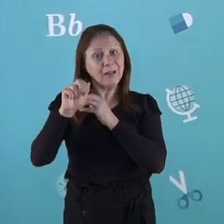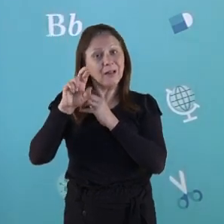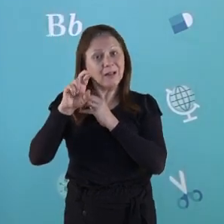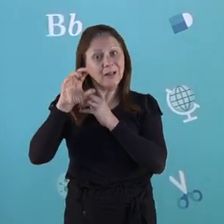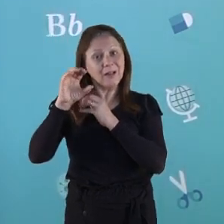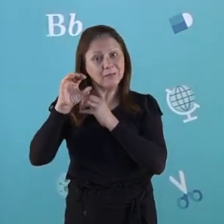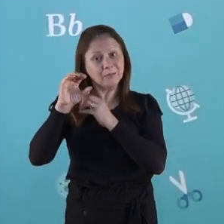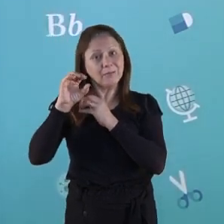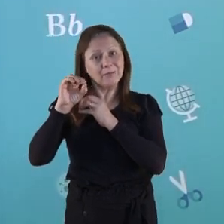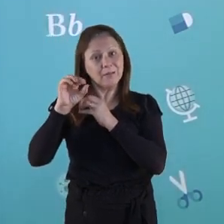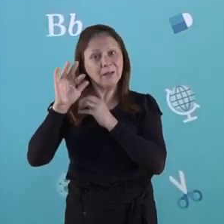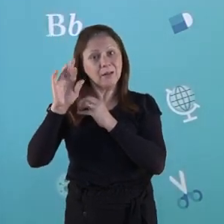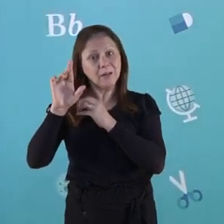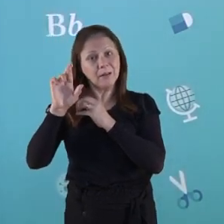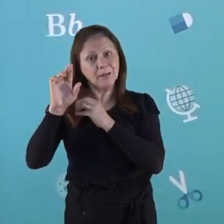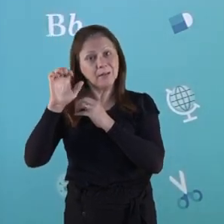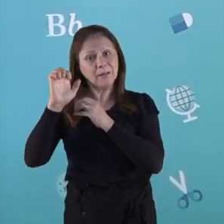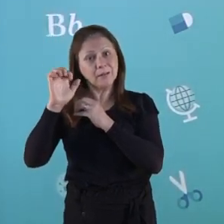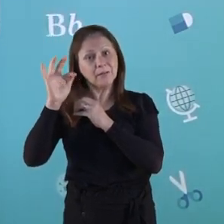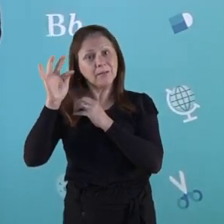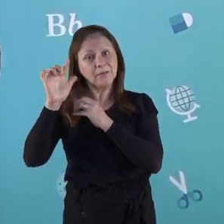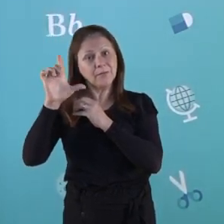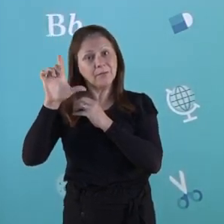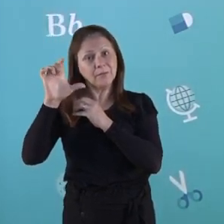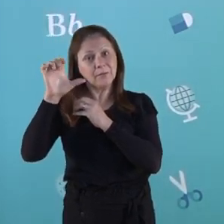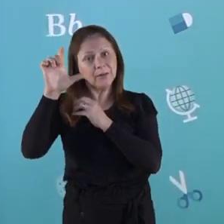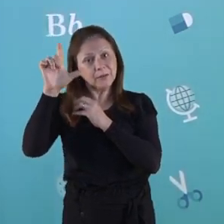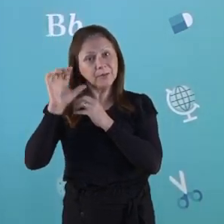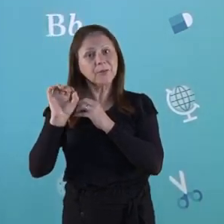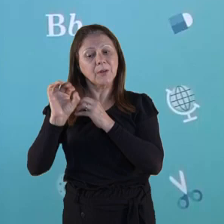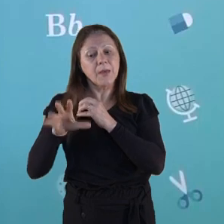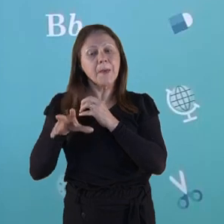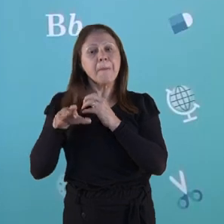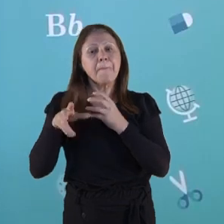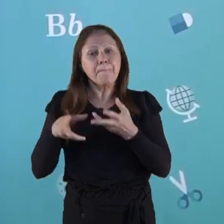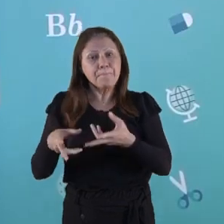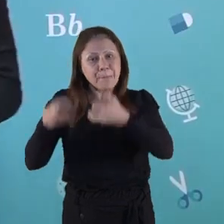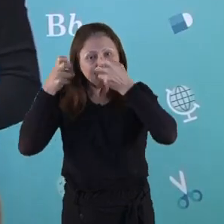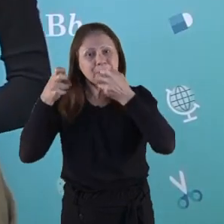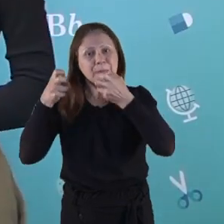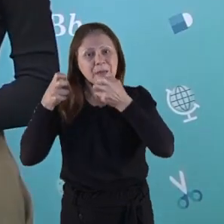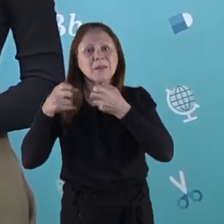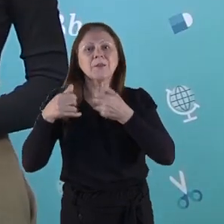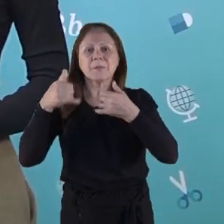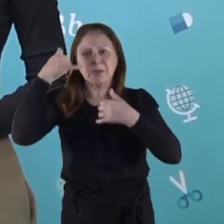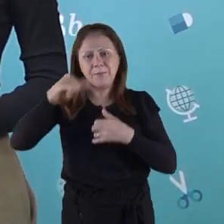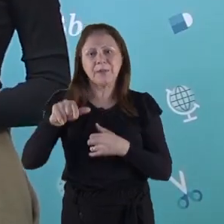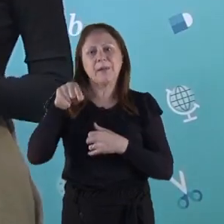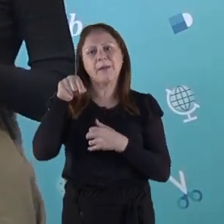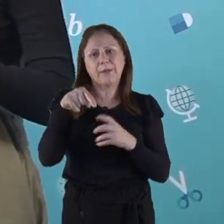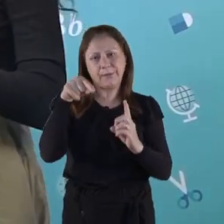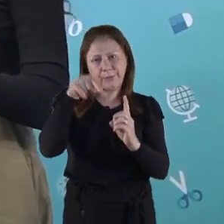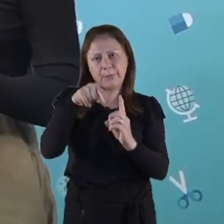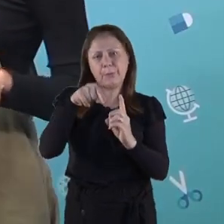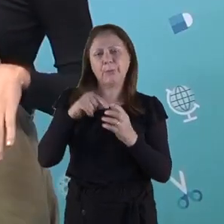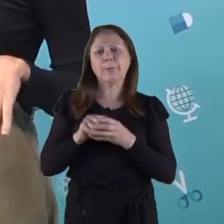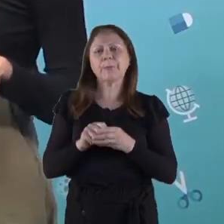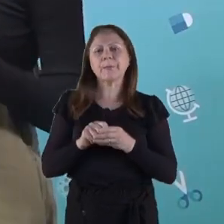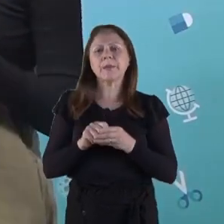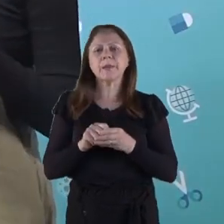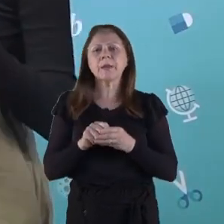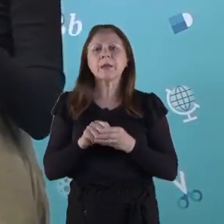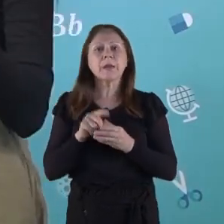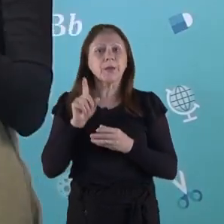é esse movimento de informação que chega ao cérebro e o cérebro que volta com a informação que eu tenho que tirar a minha mão dali. Isso também acontece,